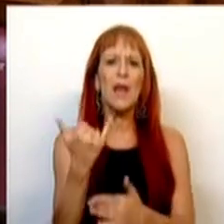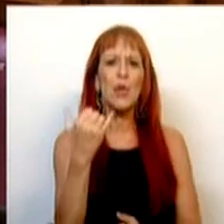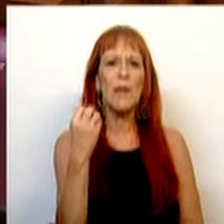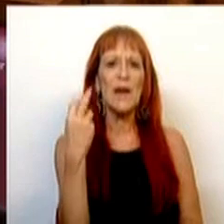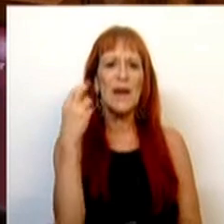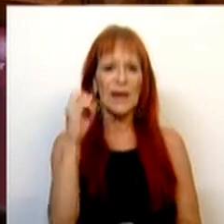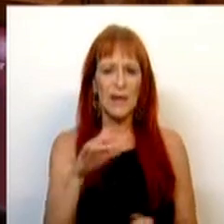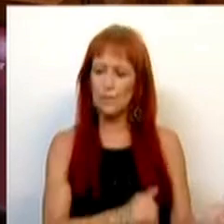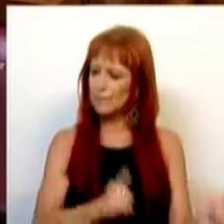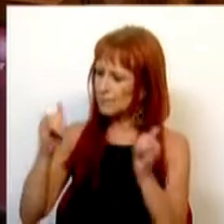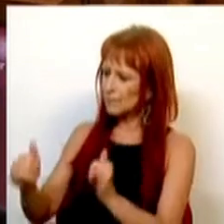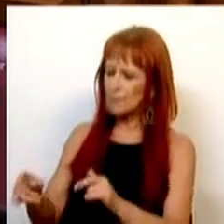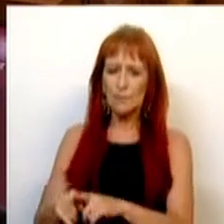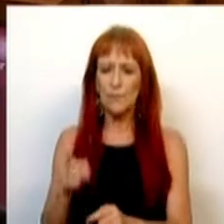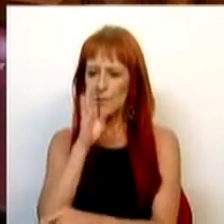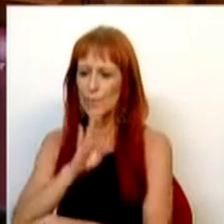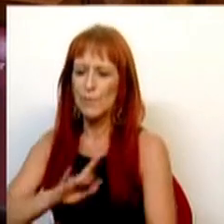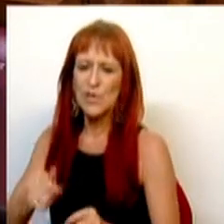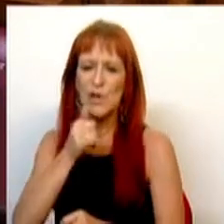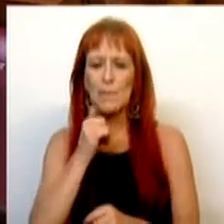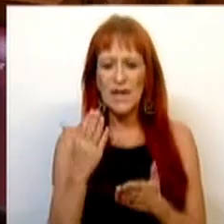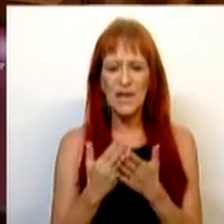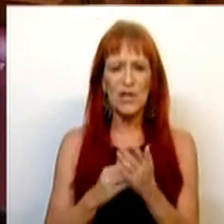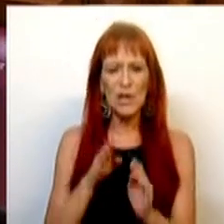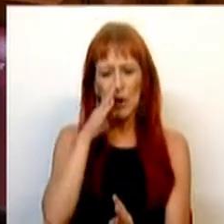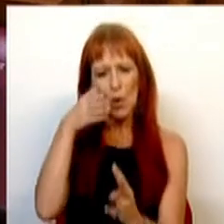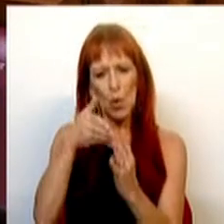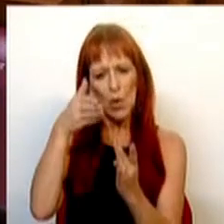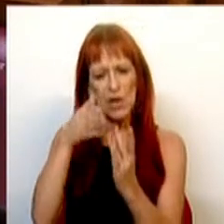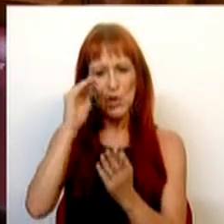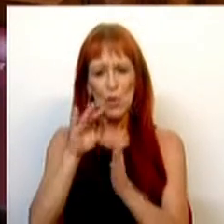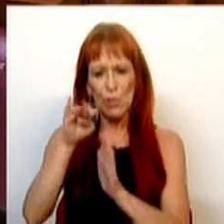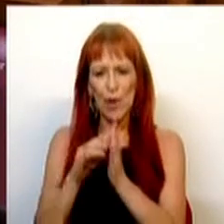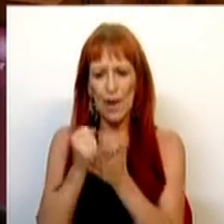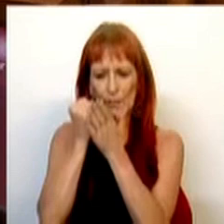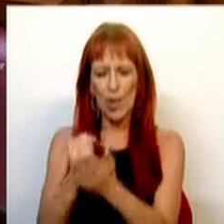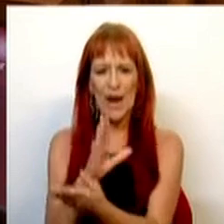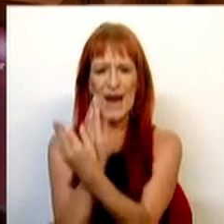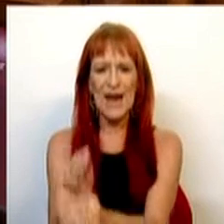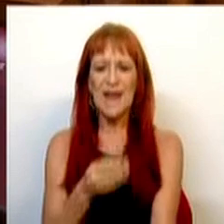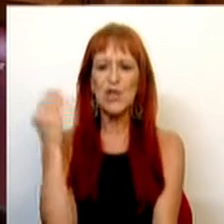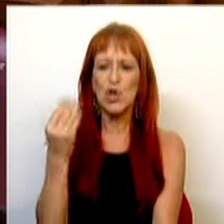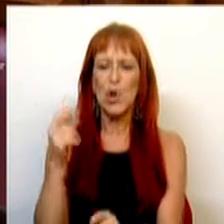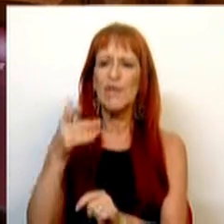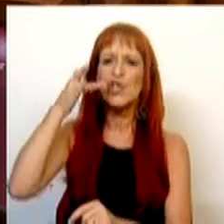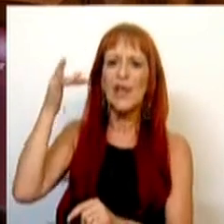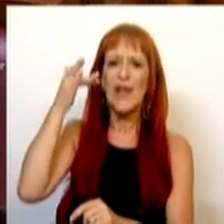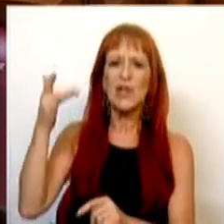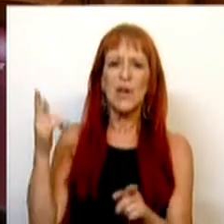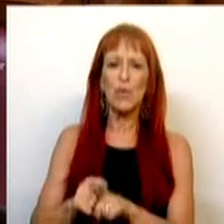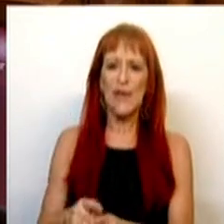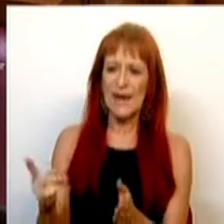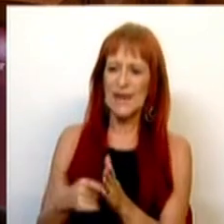2030 e, por outro lado, a implementação de medidas concretas no programa de apoio para crianças e jovens estrangeiras